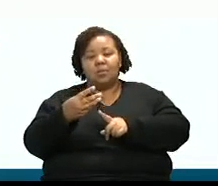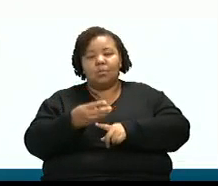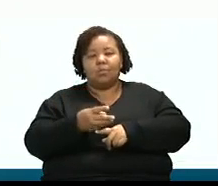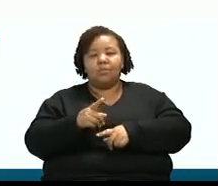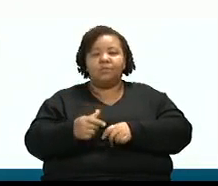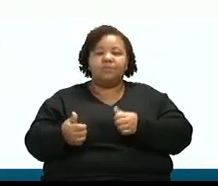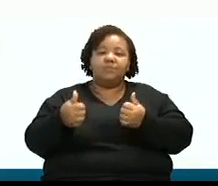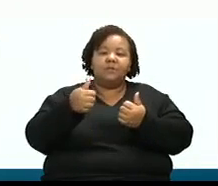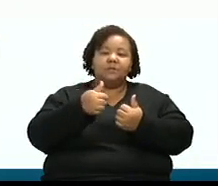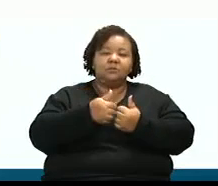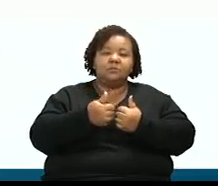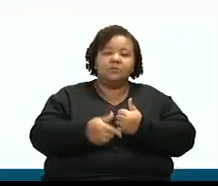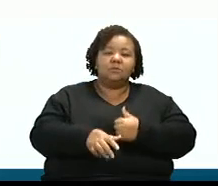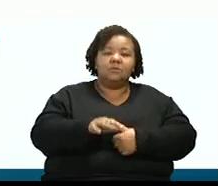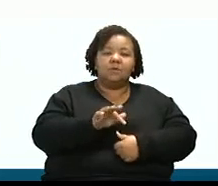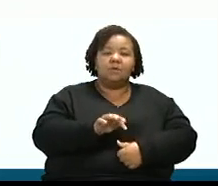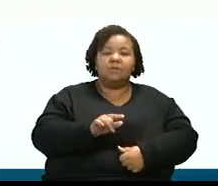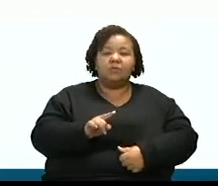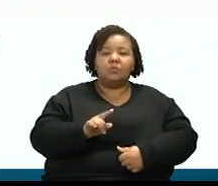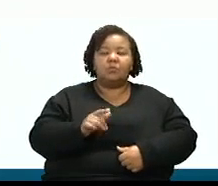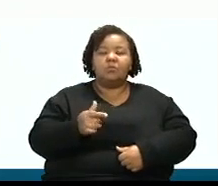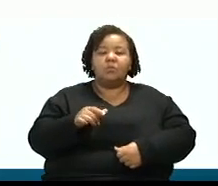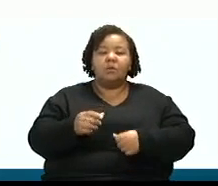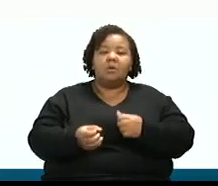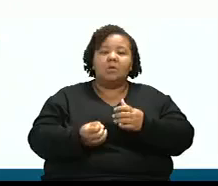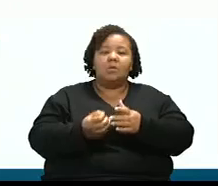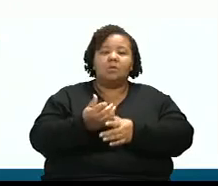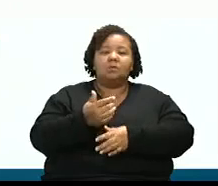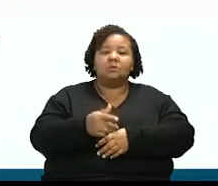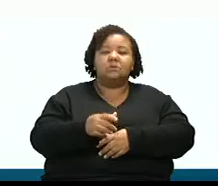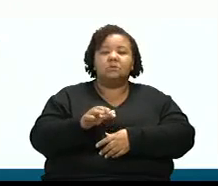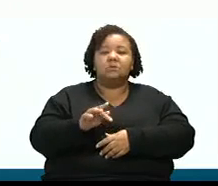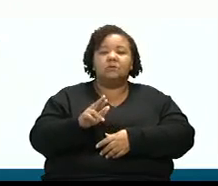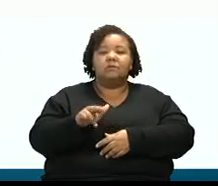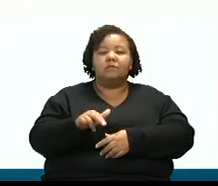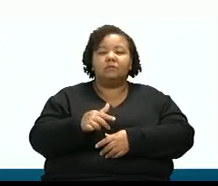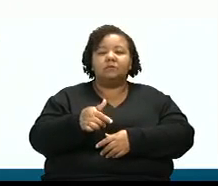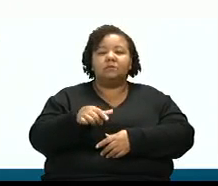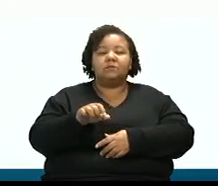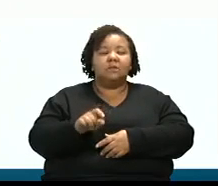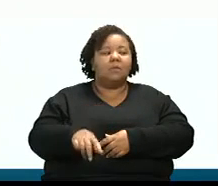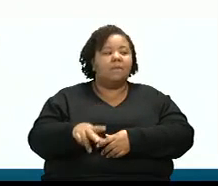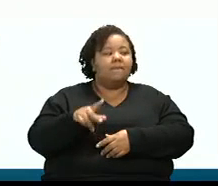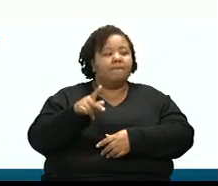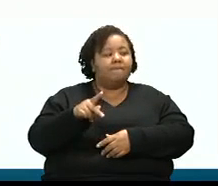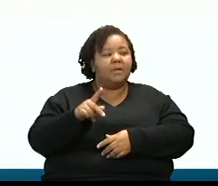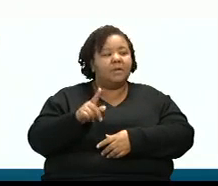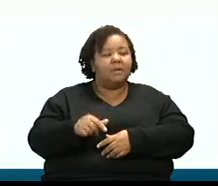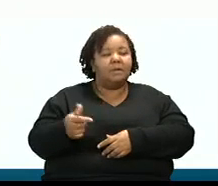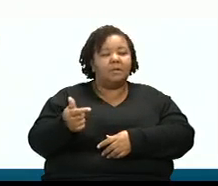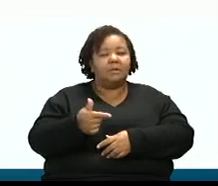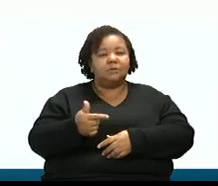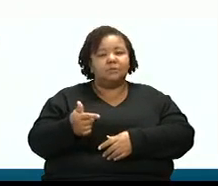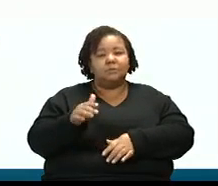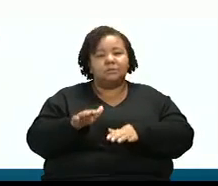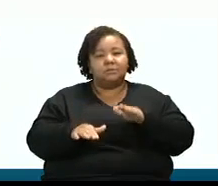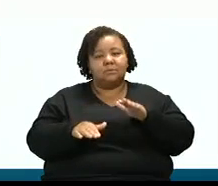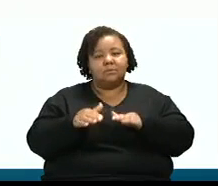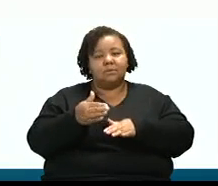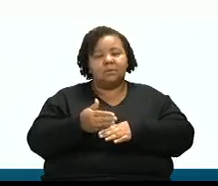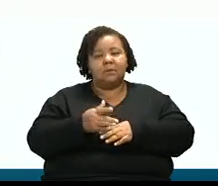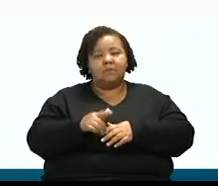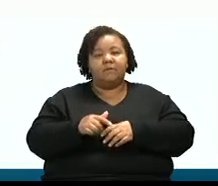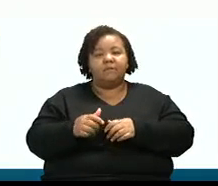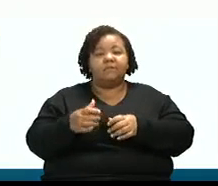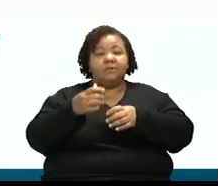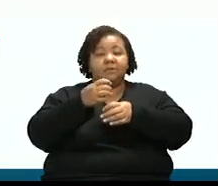Então, substituindo a f1, eu construo a expressão da função p, que é uma função de duas variáveis. E se